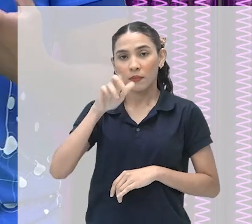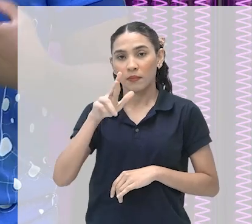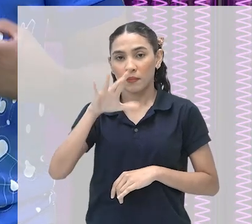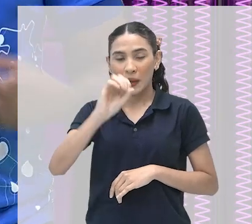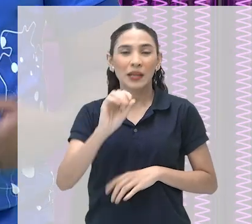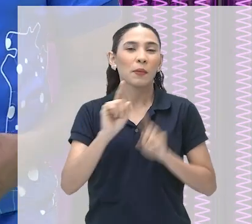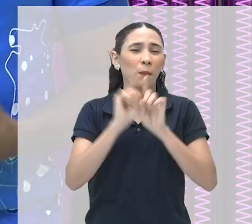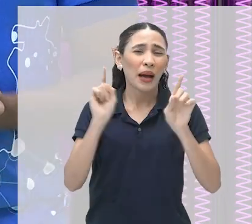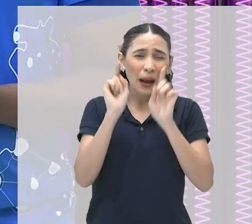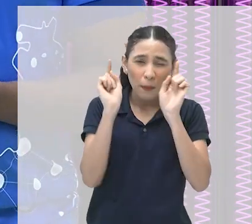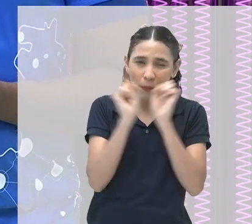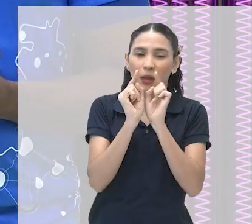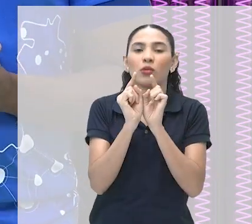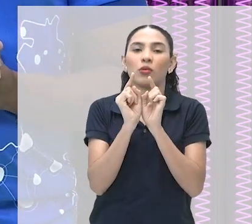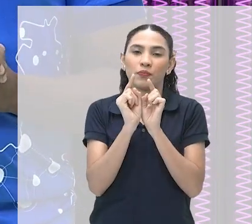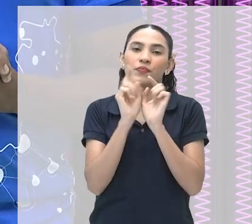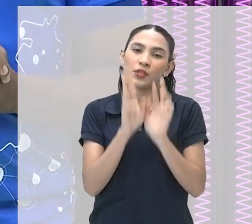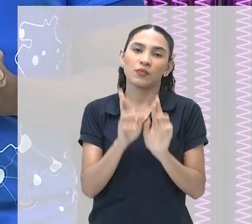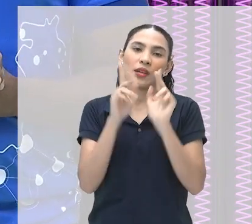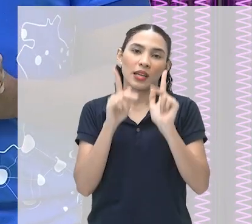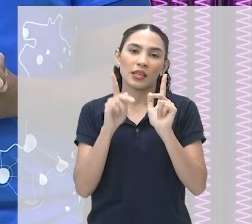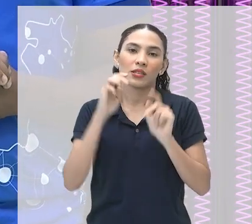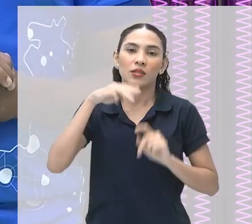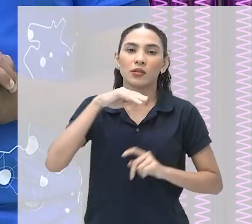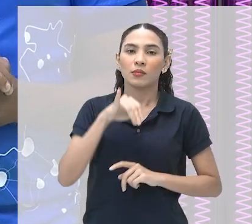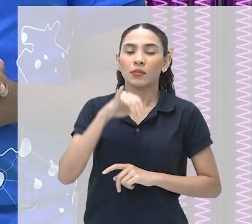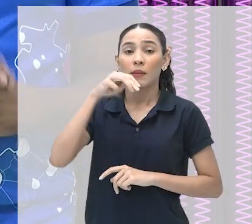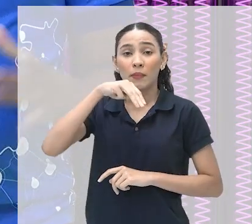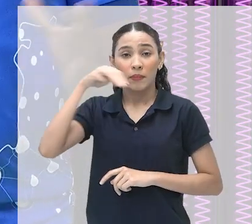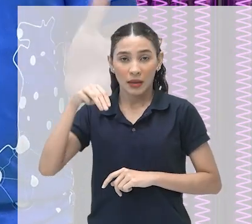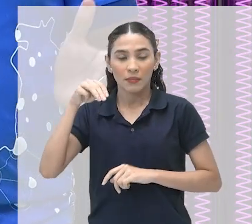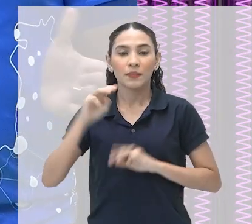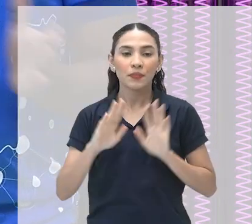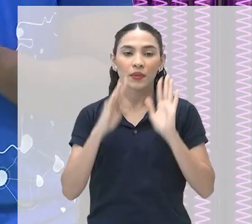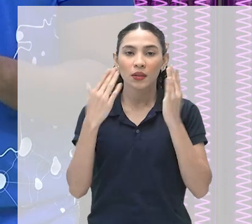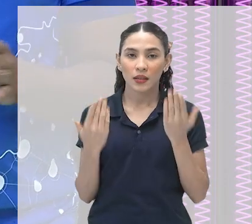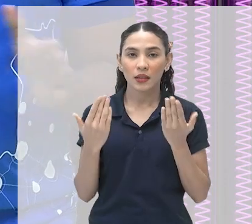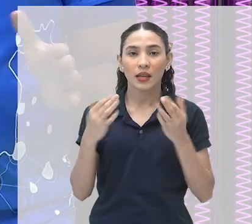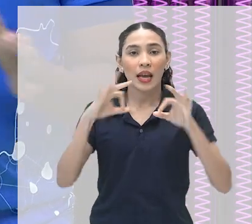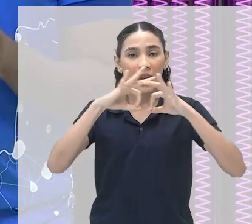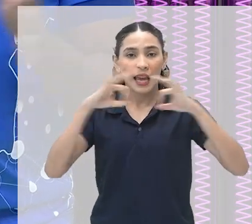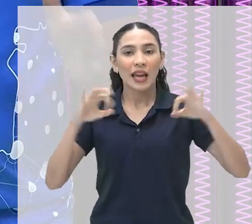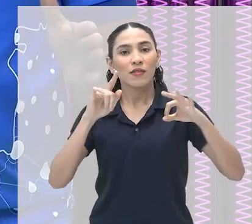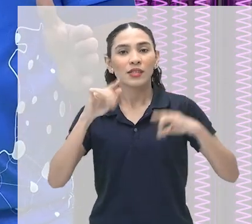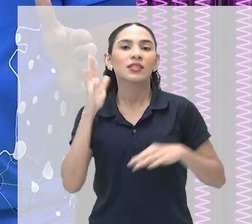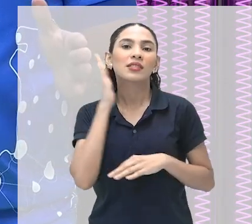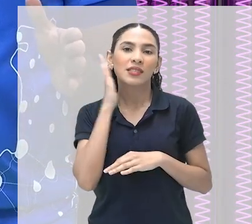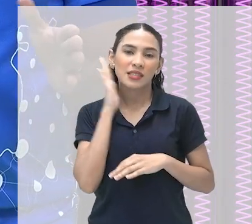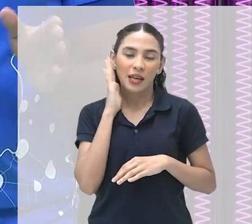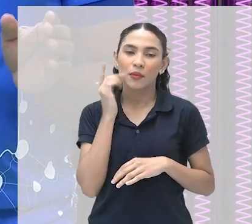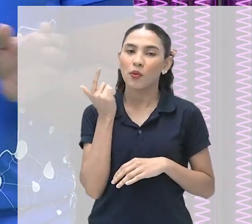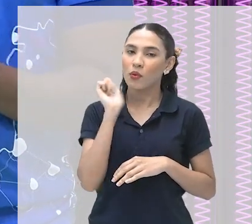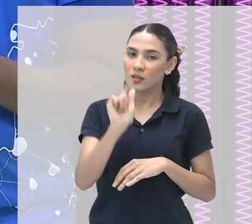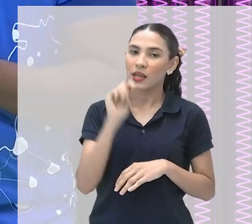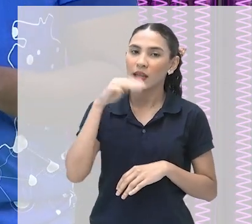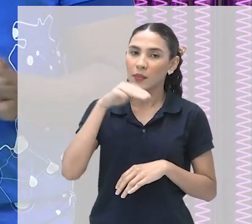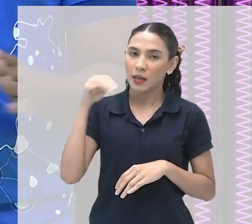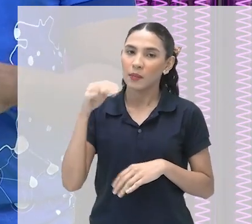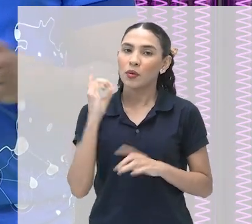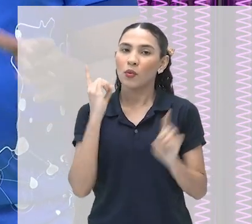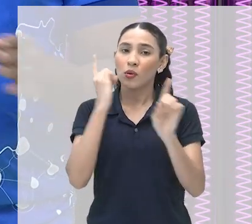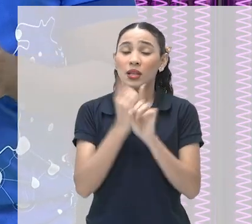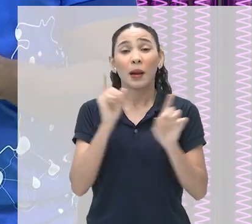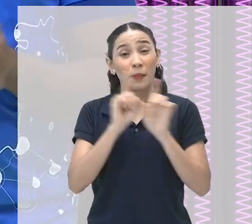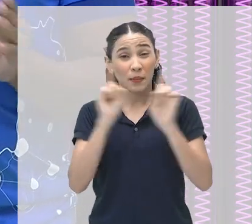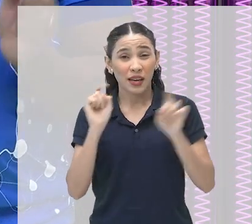unidade ainda menor do que o milímetro, certo? As réguas a gente já sabe que dá para verificar o milímetro, Só